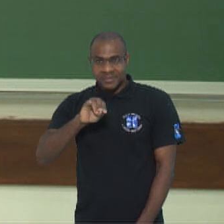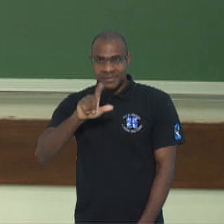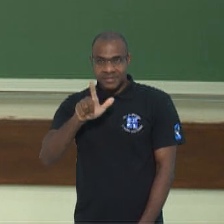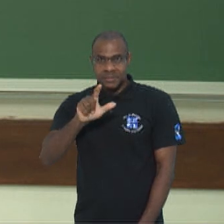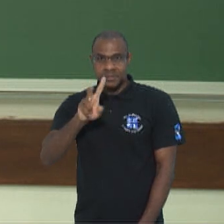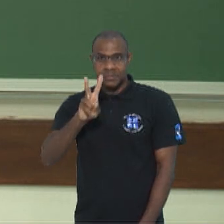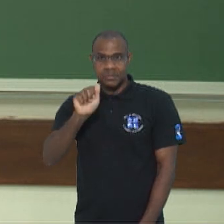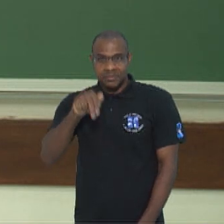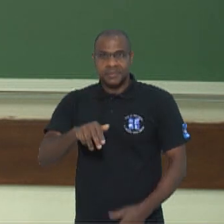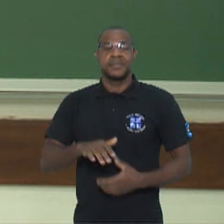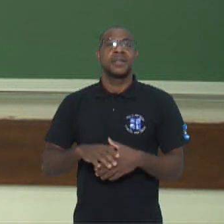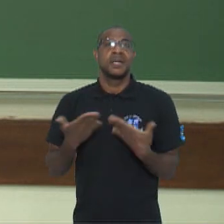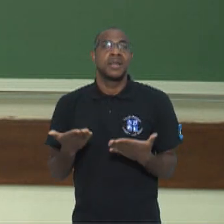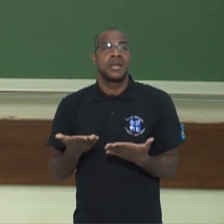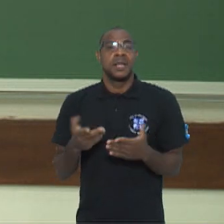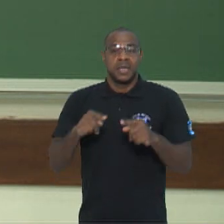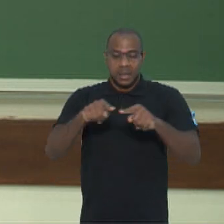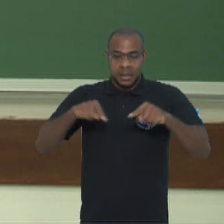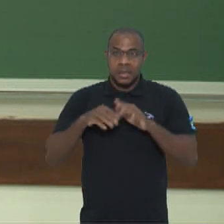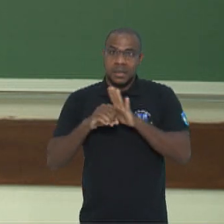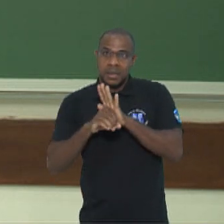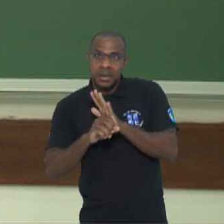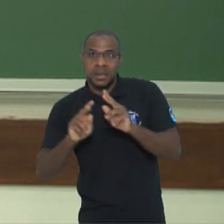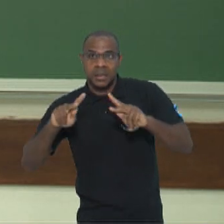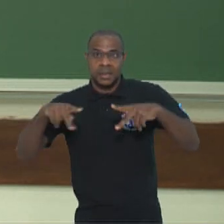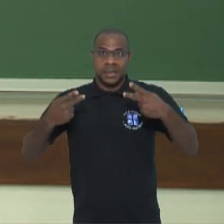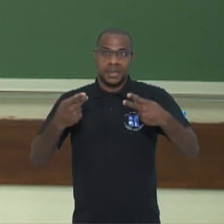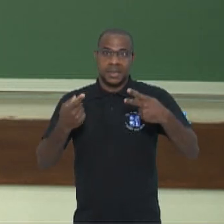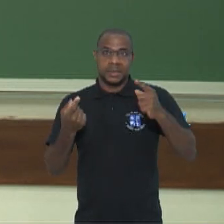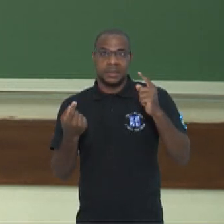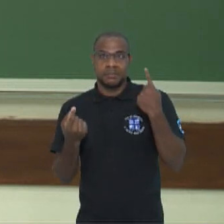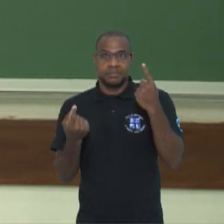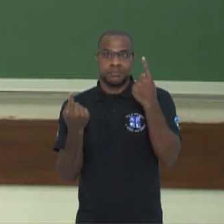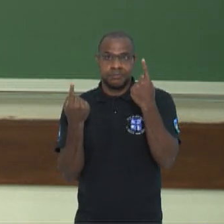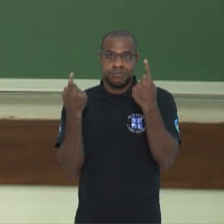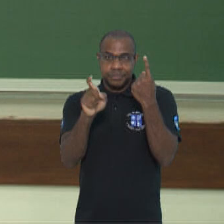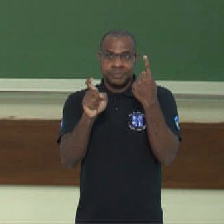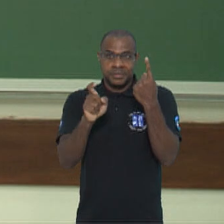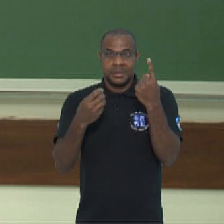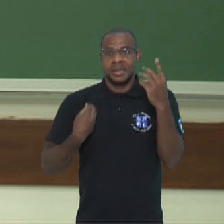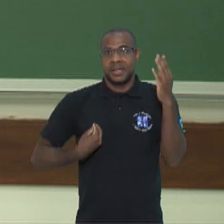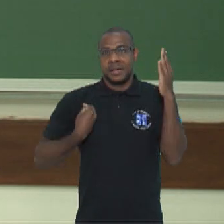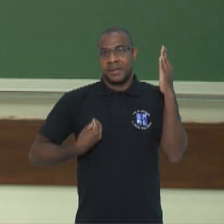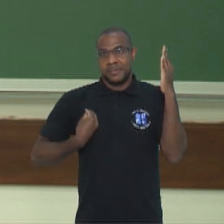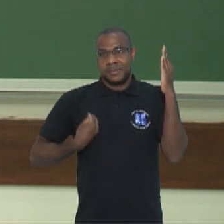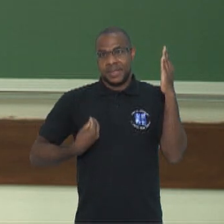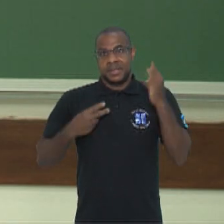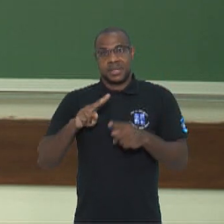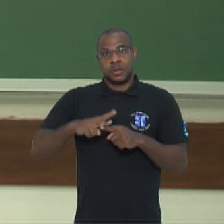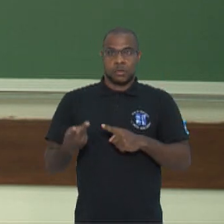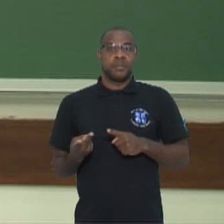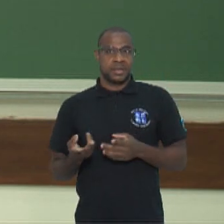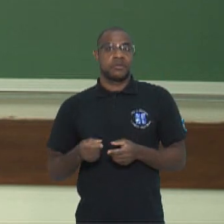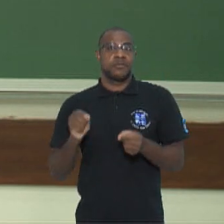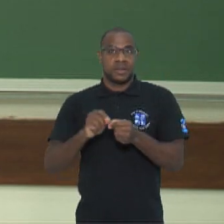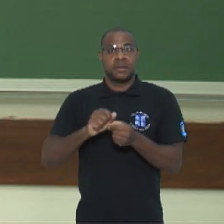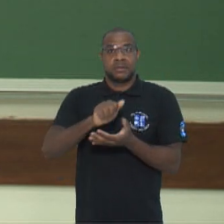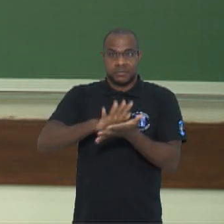lá no Classroom. Clica lá no primeiro link, responde a pergunta, clica em enviar e pronto, a tua presença já está